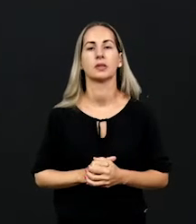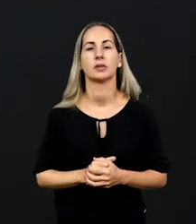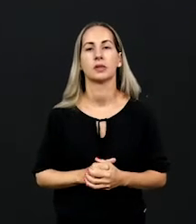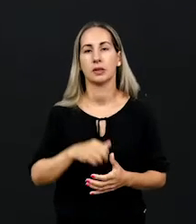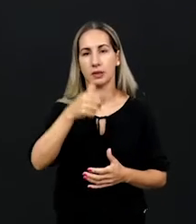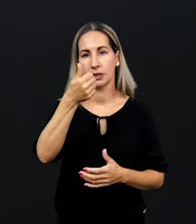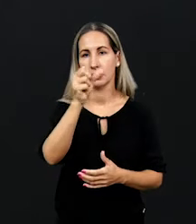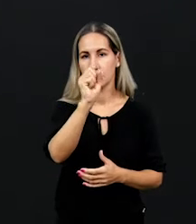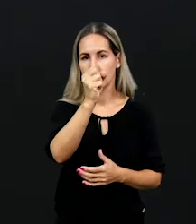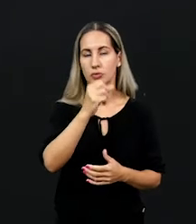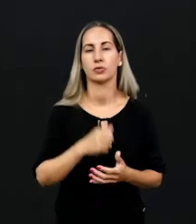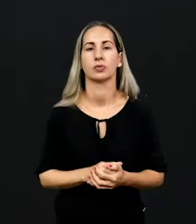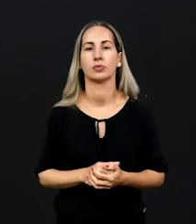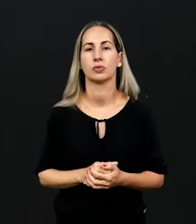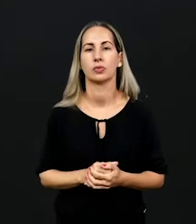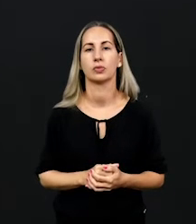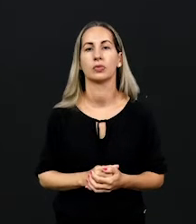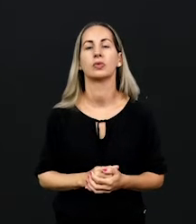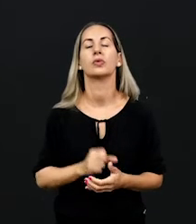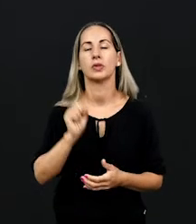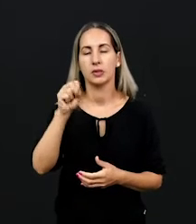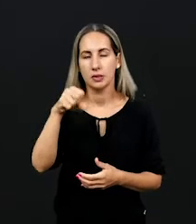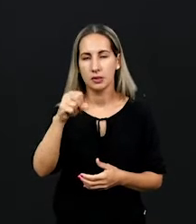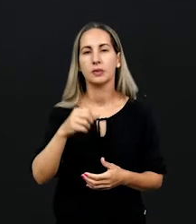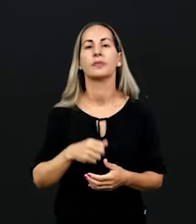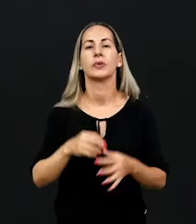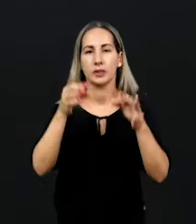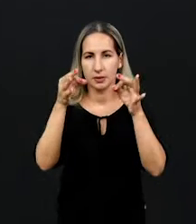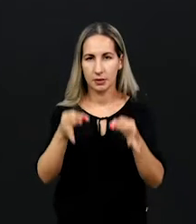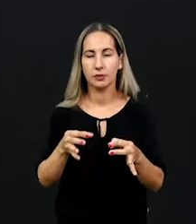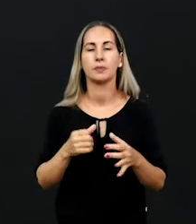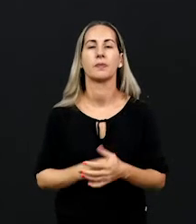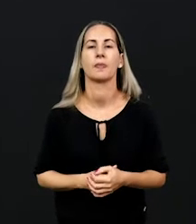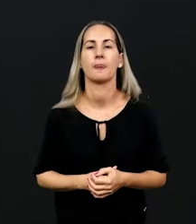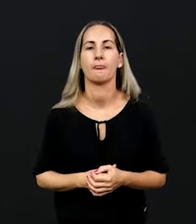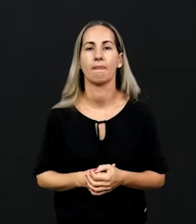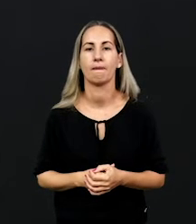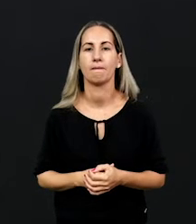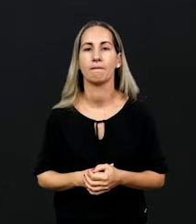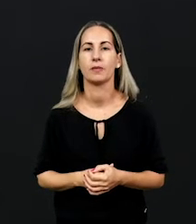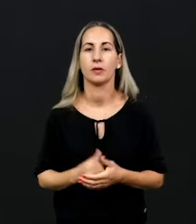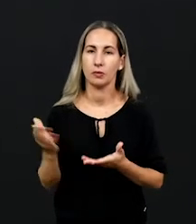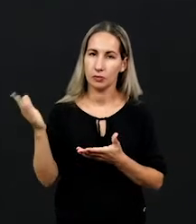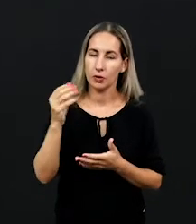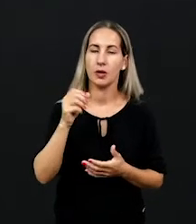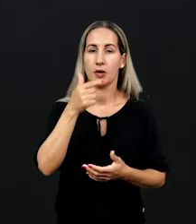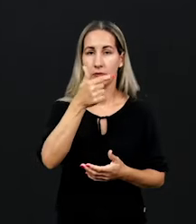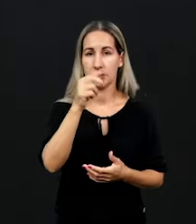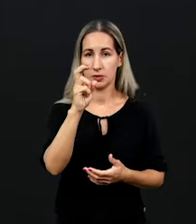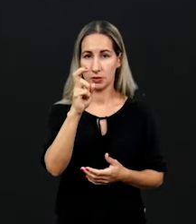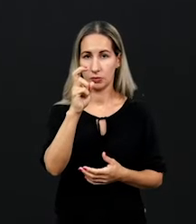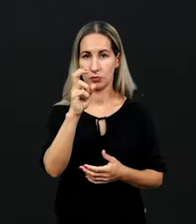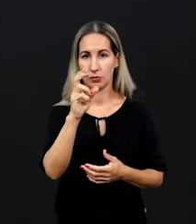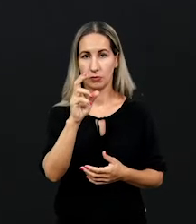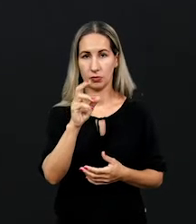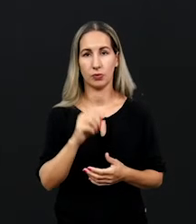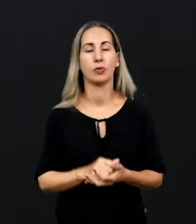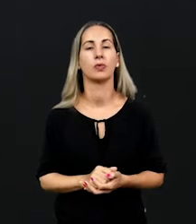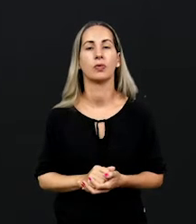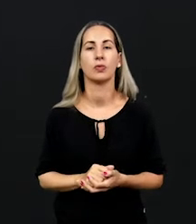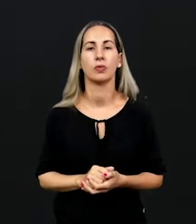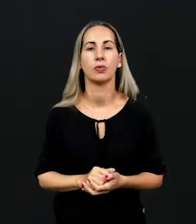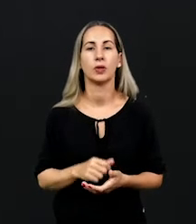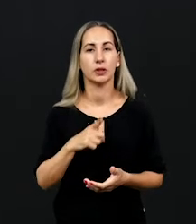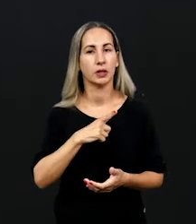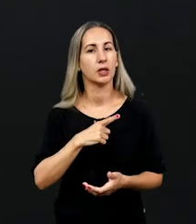caso é 18. E reparem que realmente deu isso. Perfeito? Além disso, vamos lá aqui, ó, 25. Opa! O